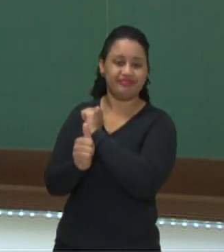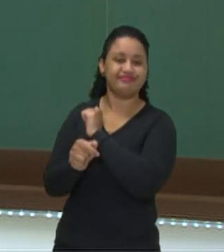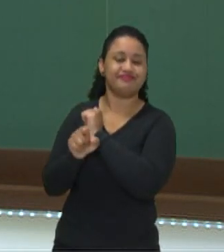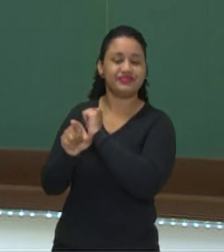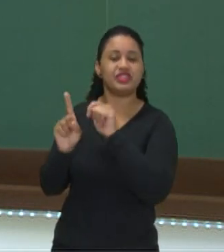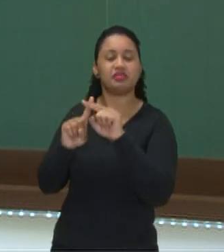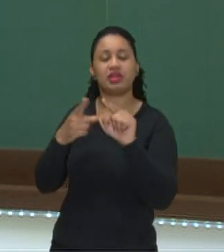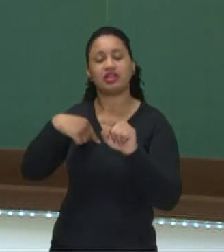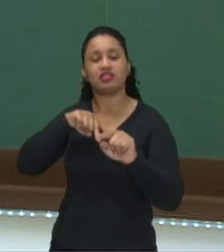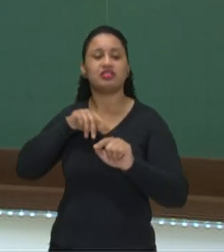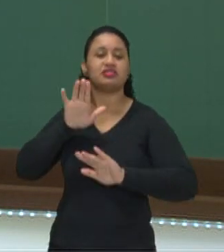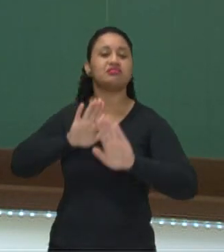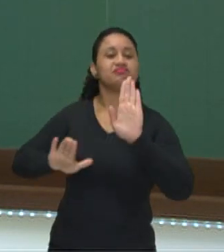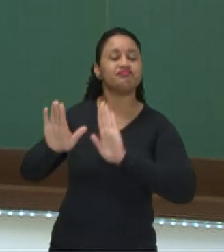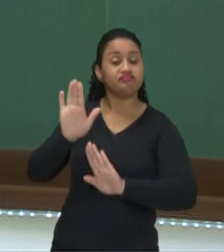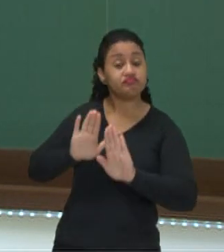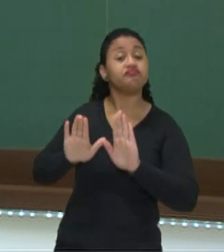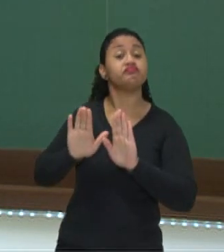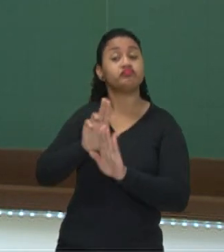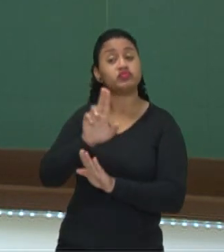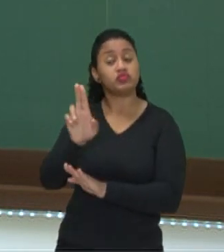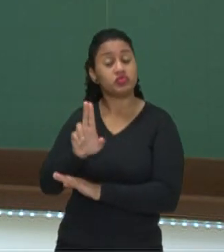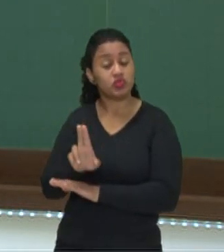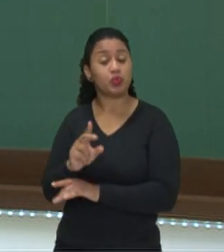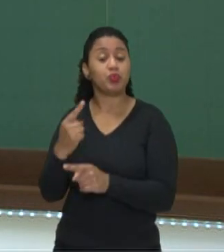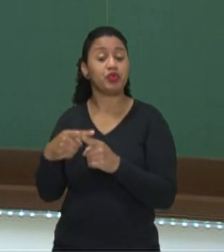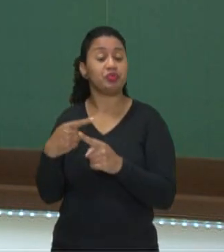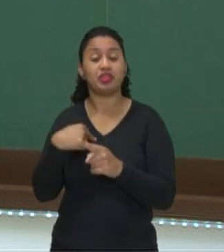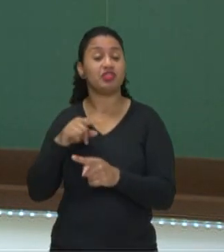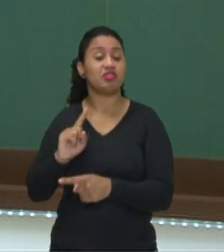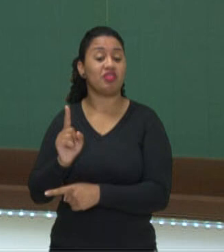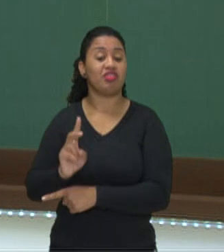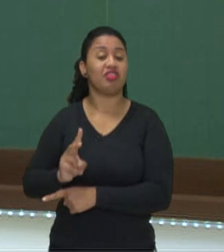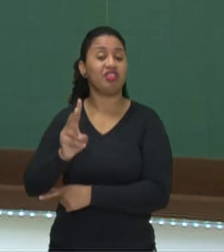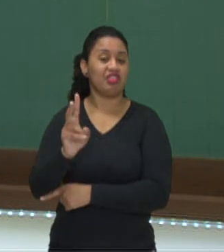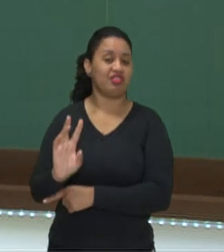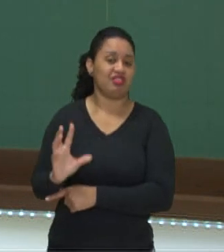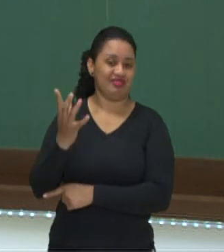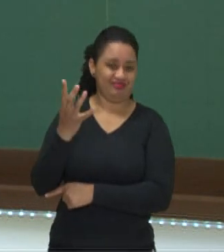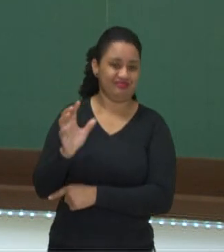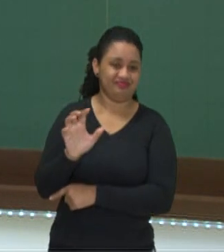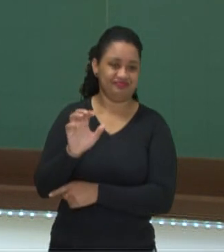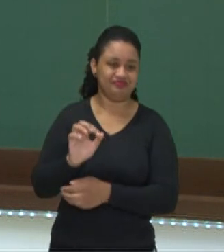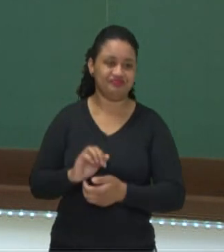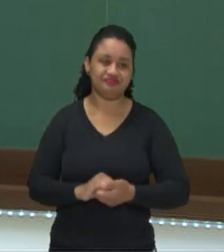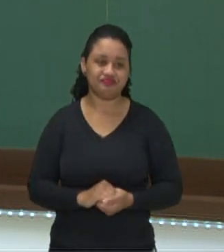que tomar muito cuidado com essa nomenclatura, porque não é sempre que isso acontece.